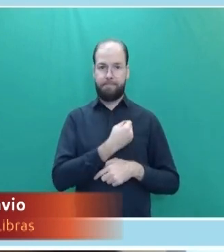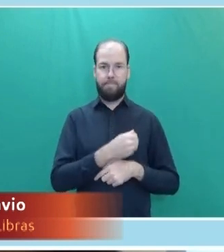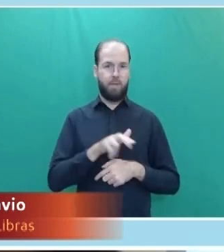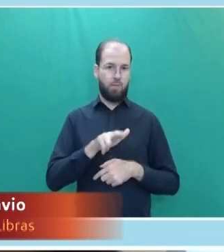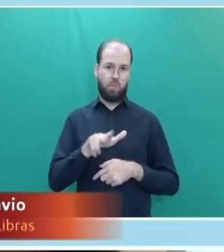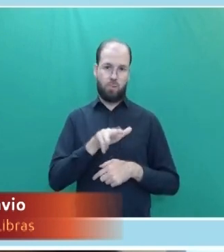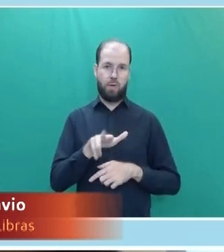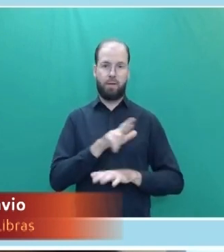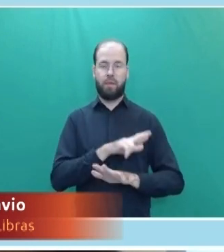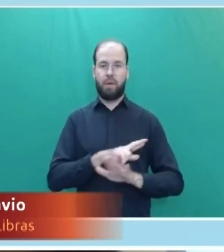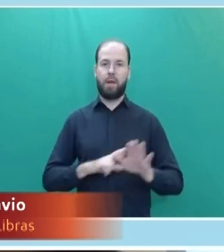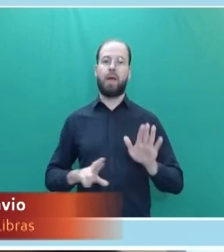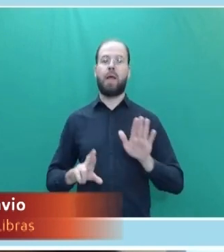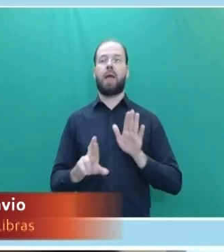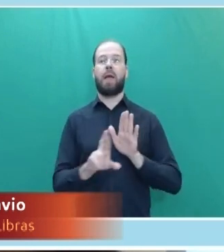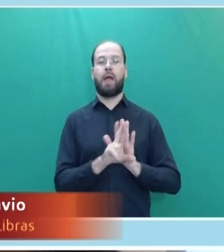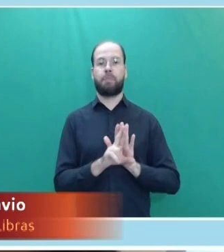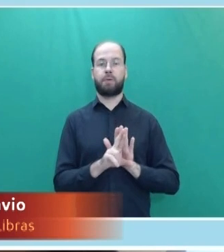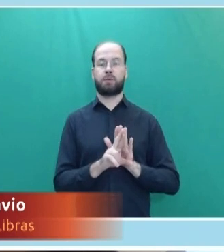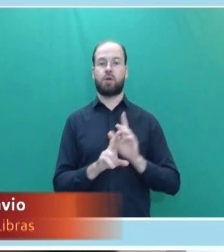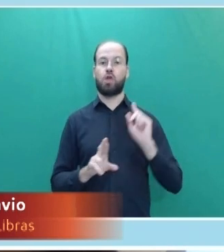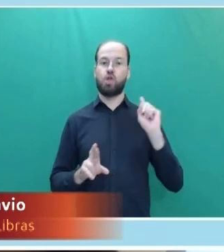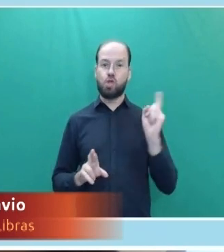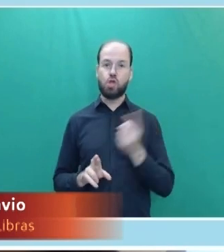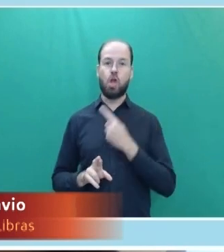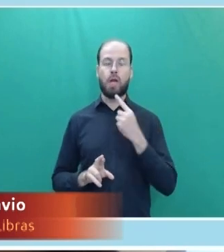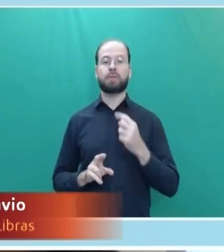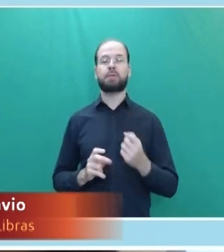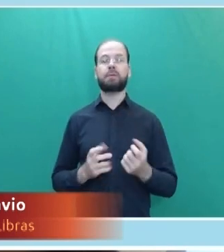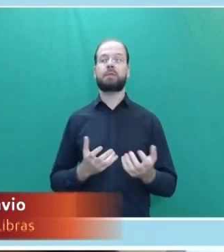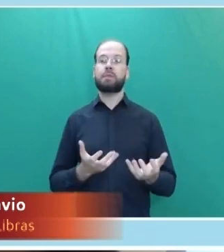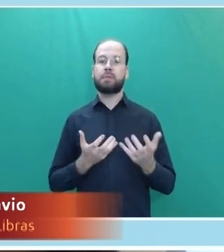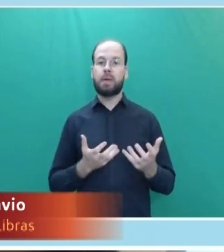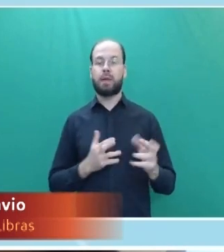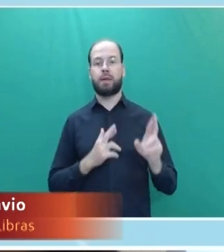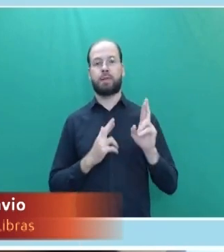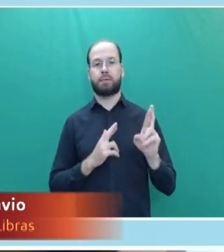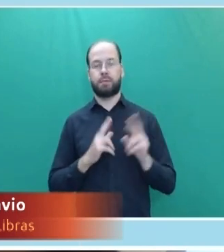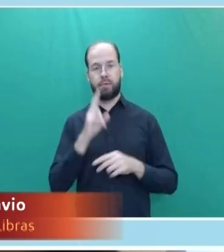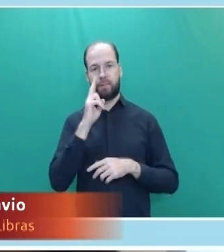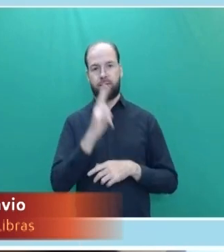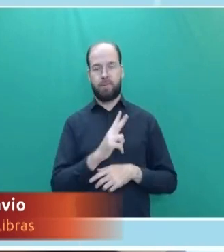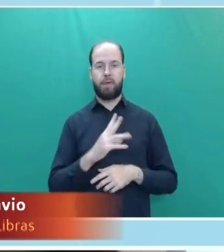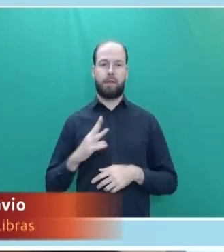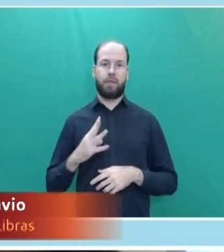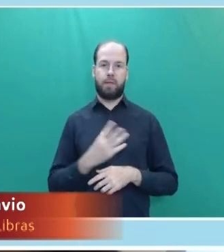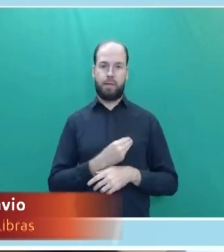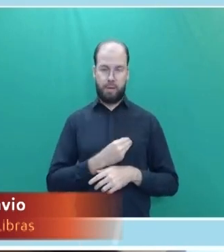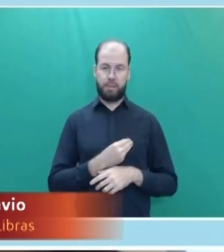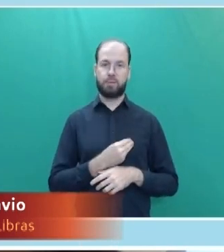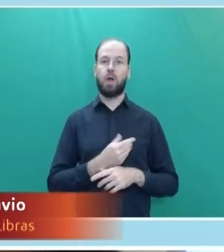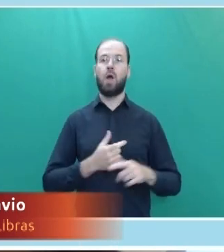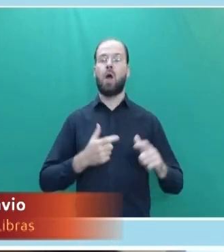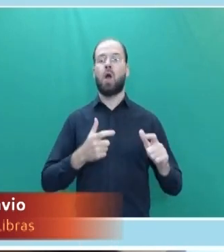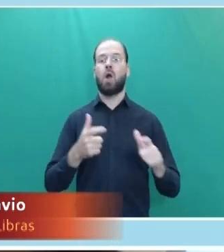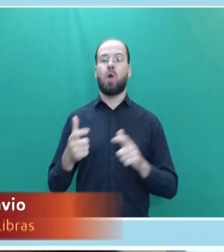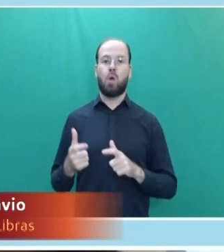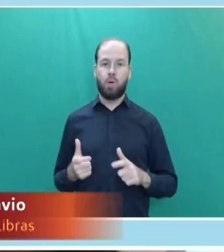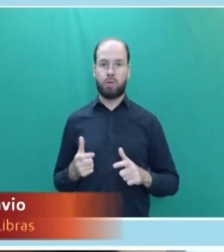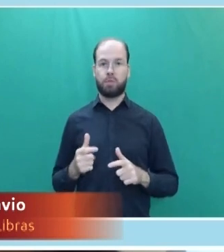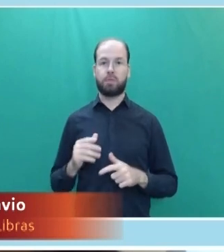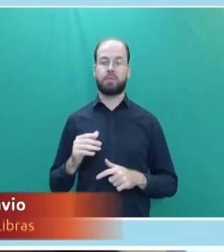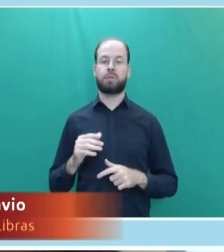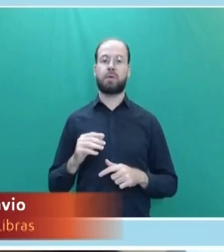representando o que a gente espera ver, né, de uma mulher trans travesti, né, lugares sofrendo